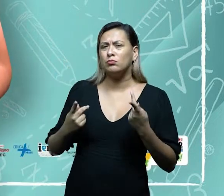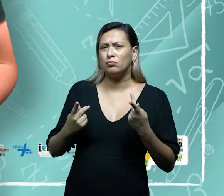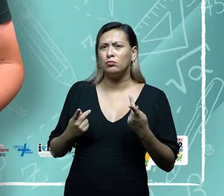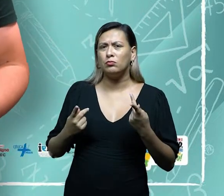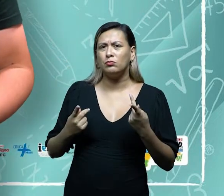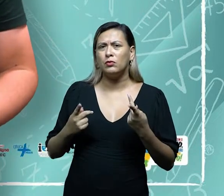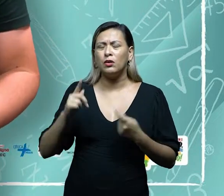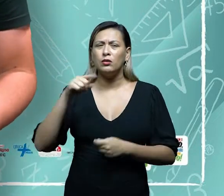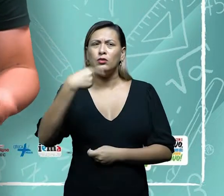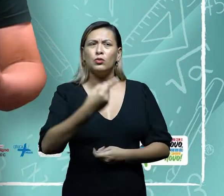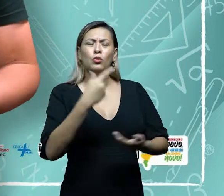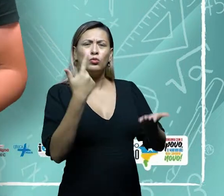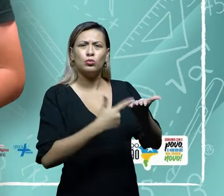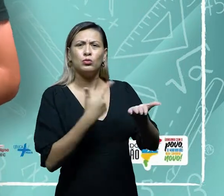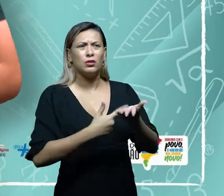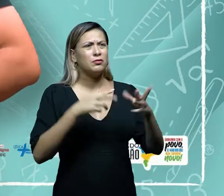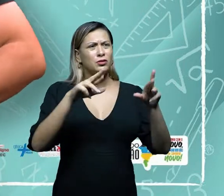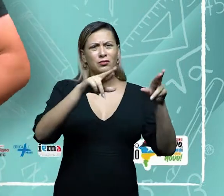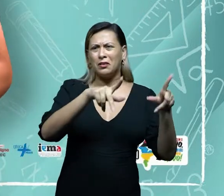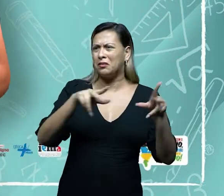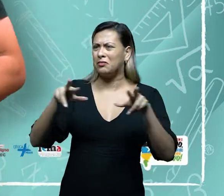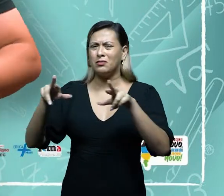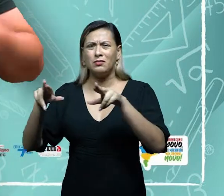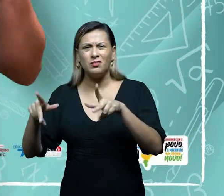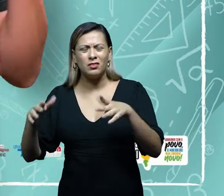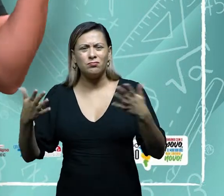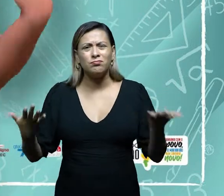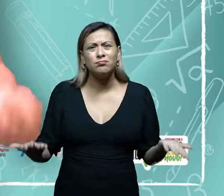em determinado material, em outro eu já vi direitos